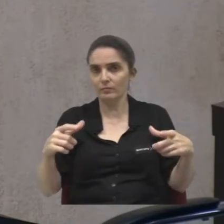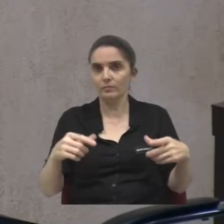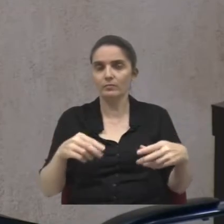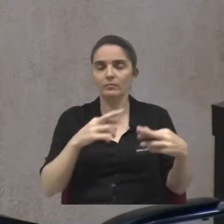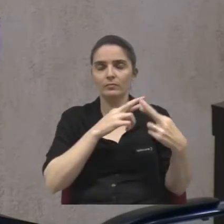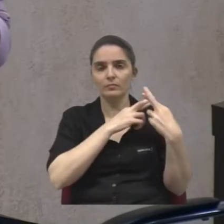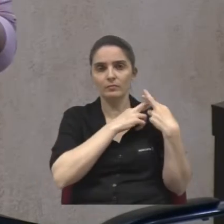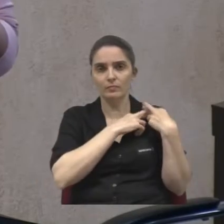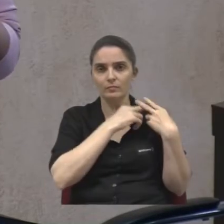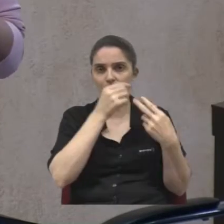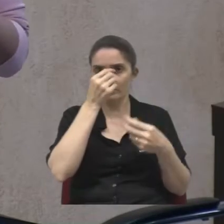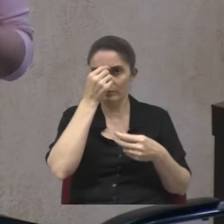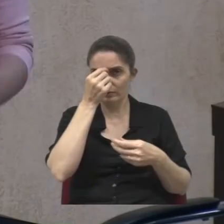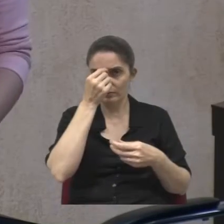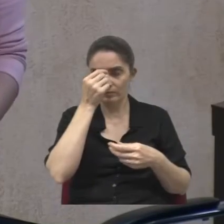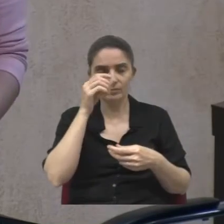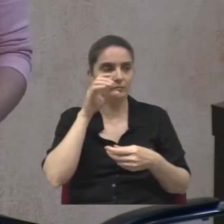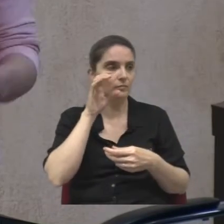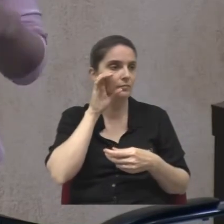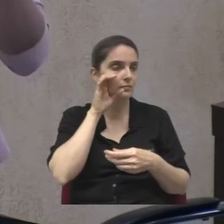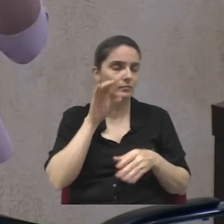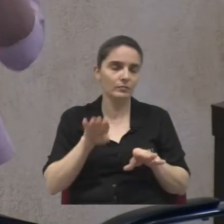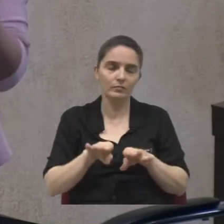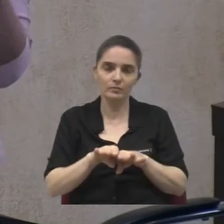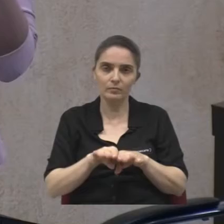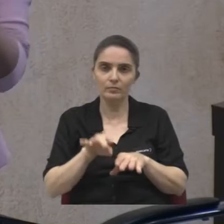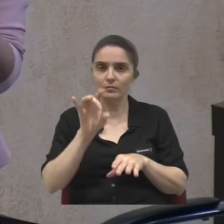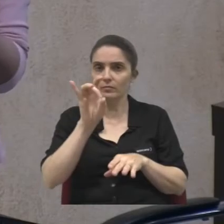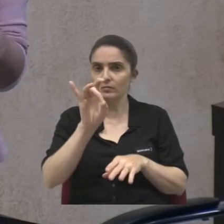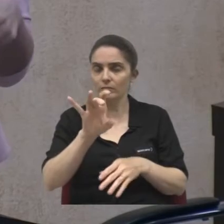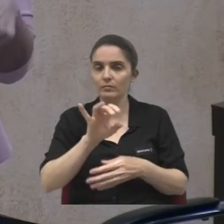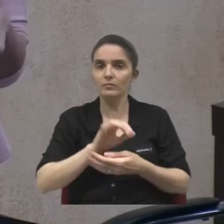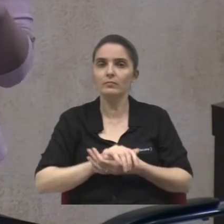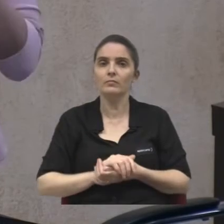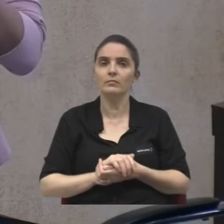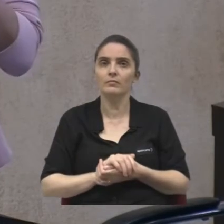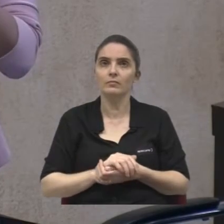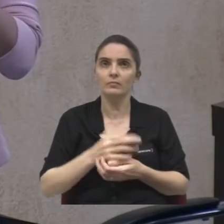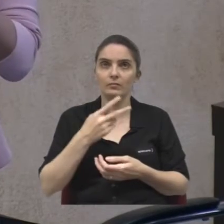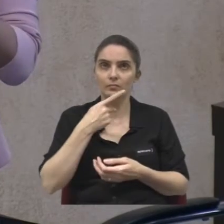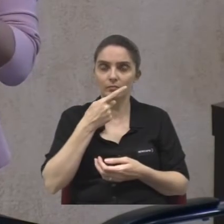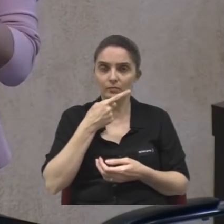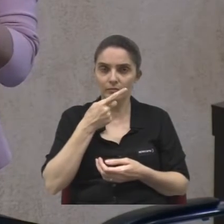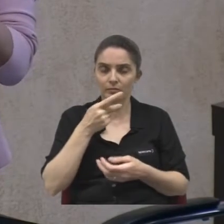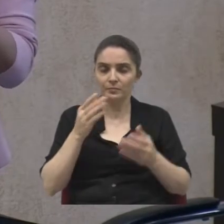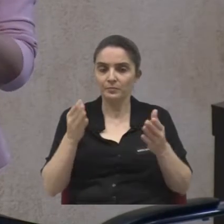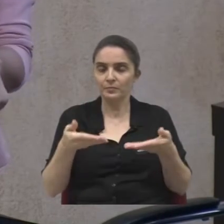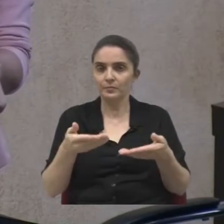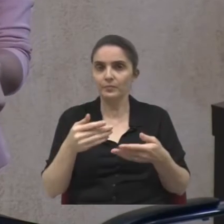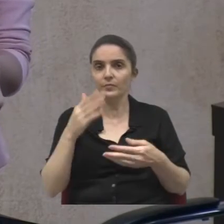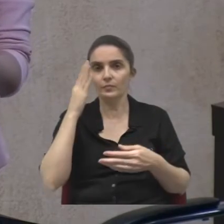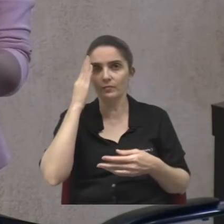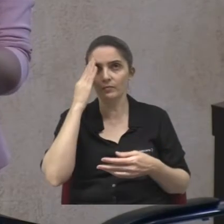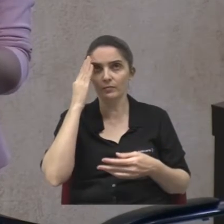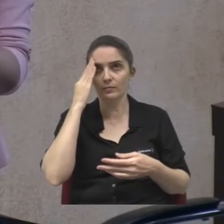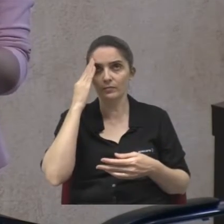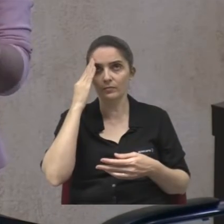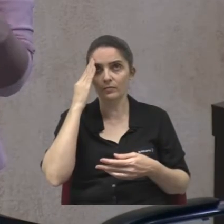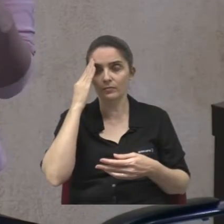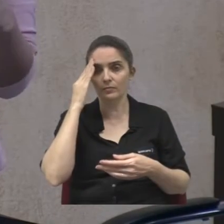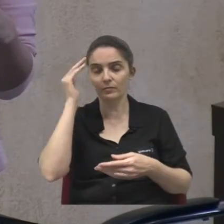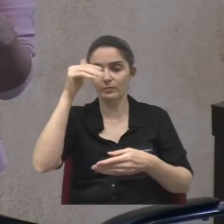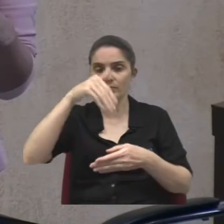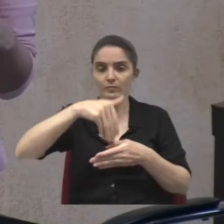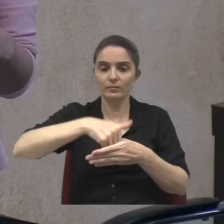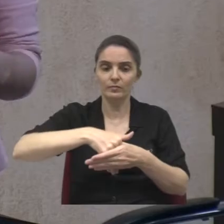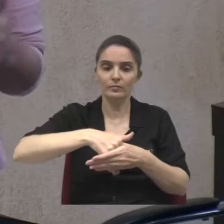entre outros. Gostaria apenas de reiterar. Hoje nós sabemos que vai se votar o